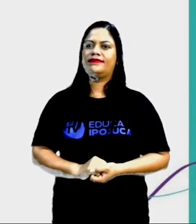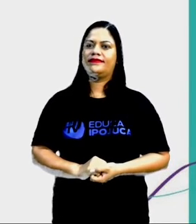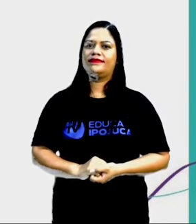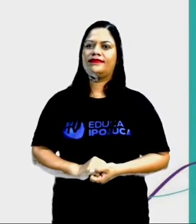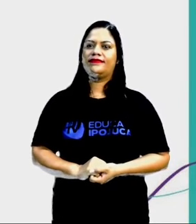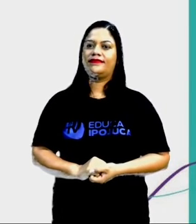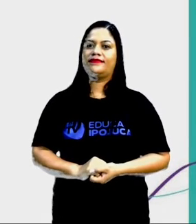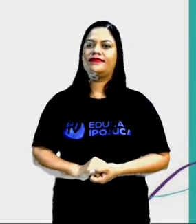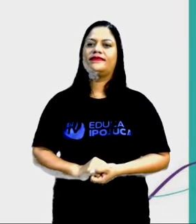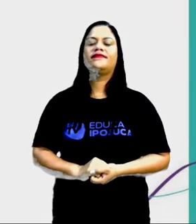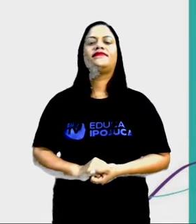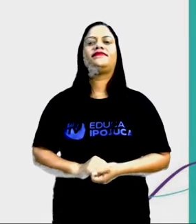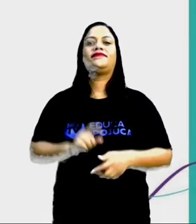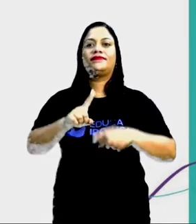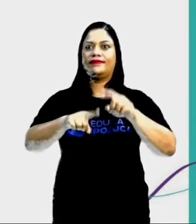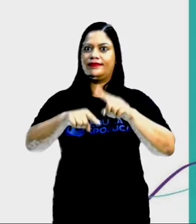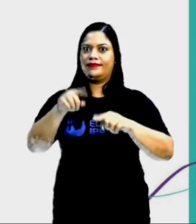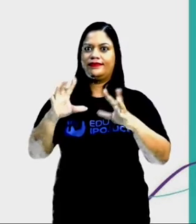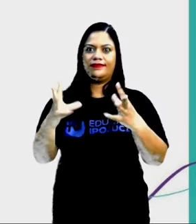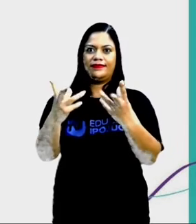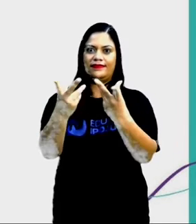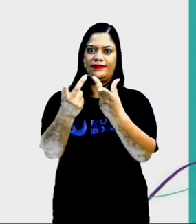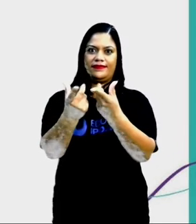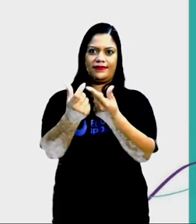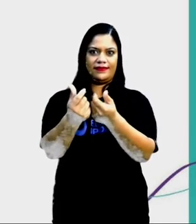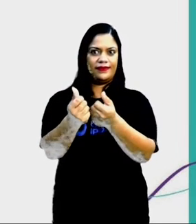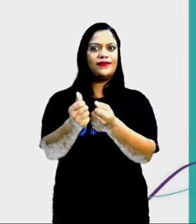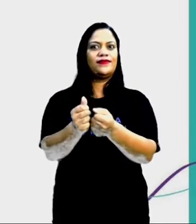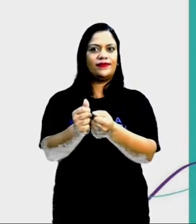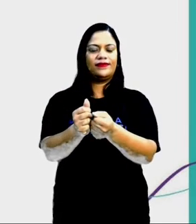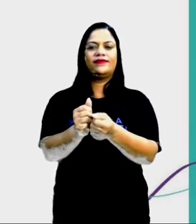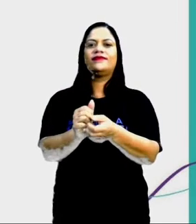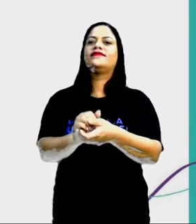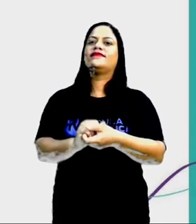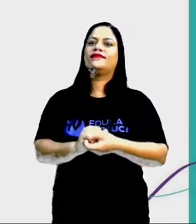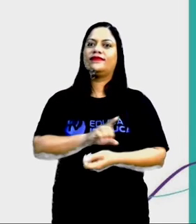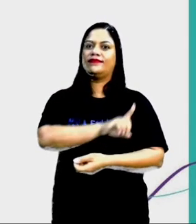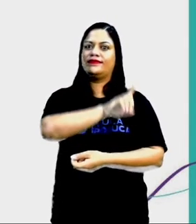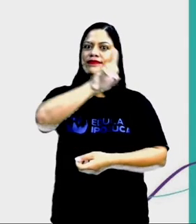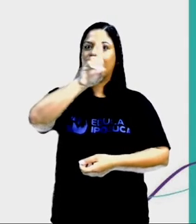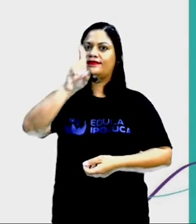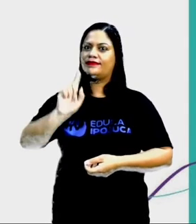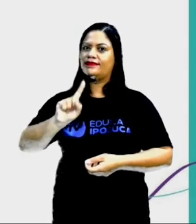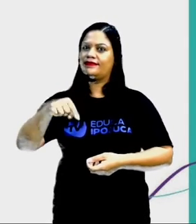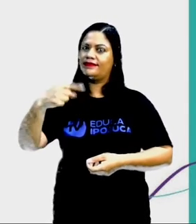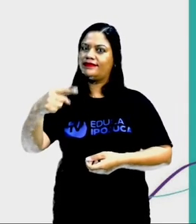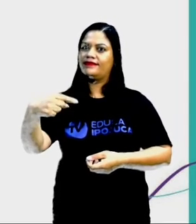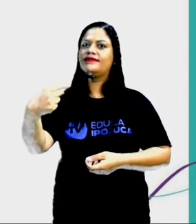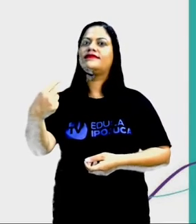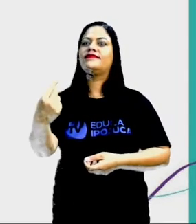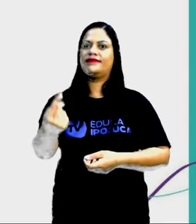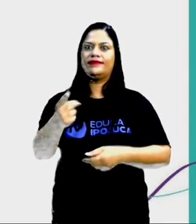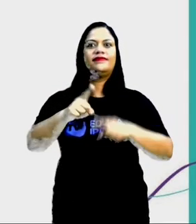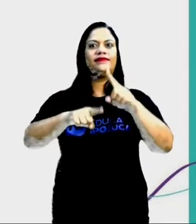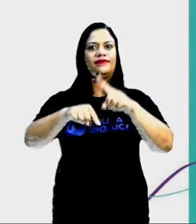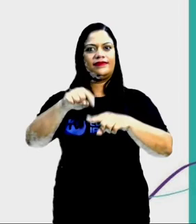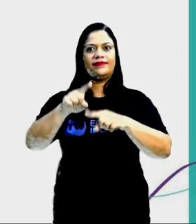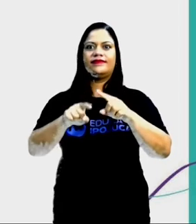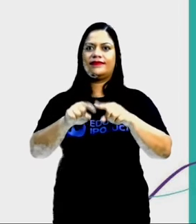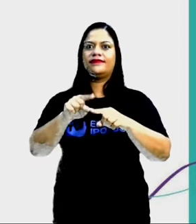O objeto é tudo aquilo que faz parte do nosso cotidiano e que tem uma